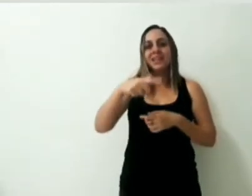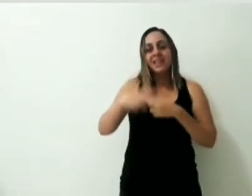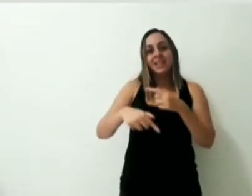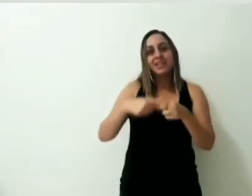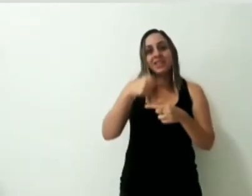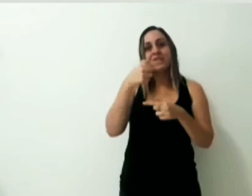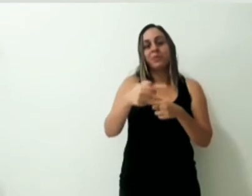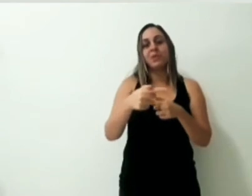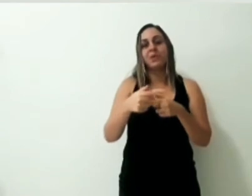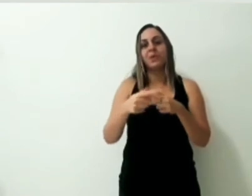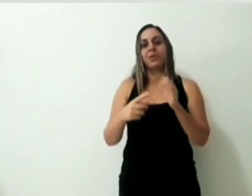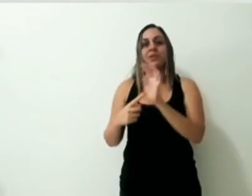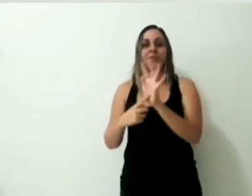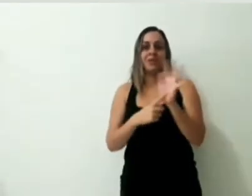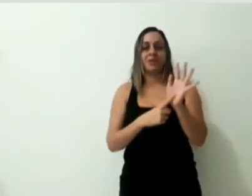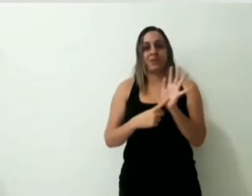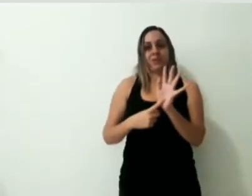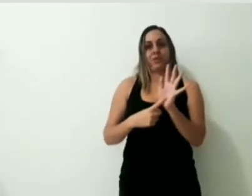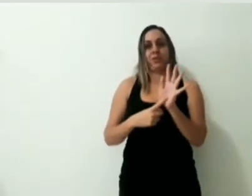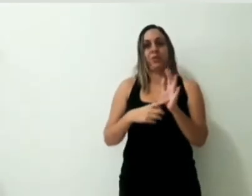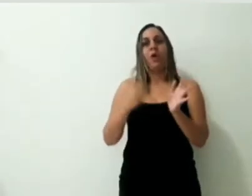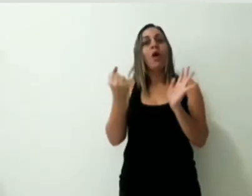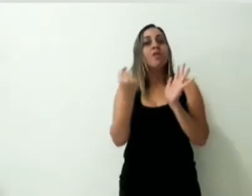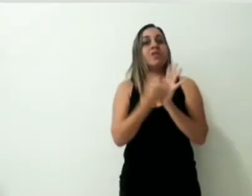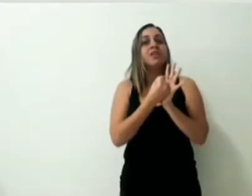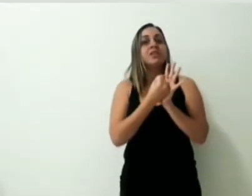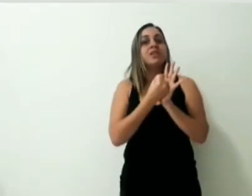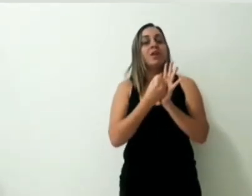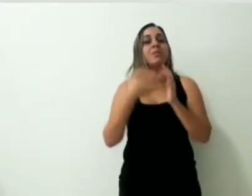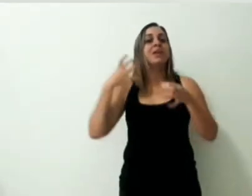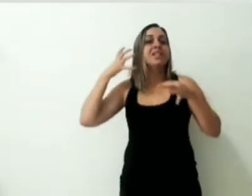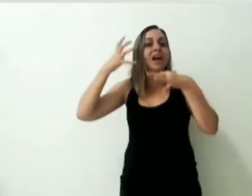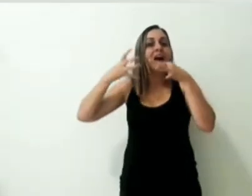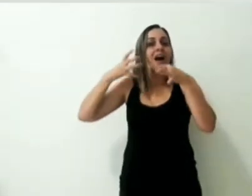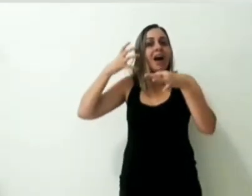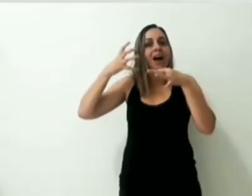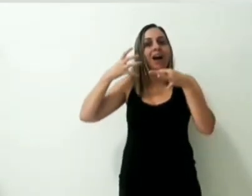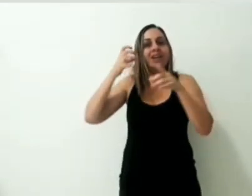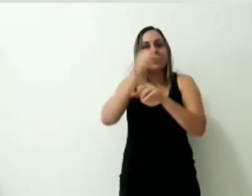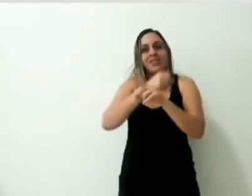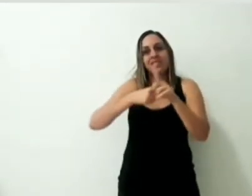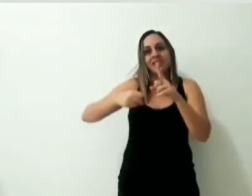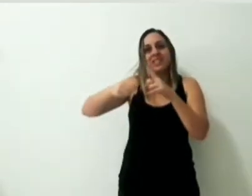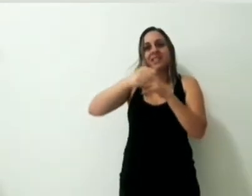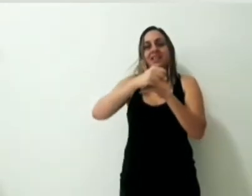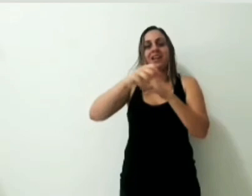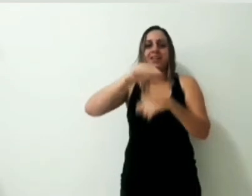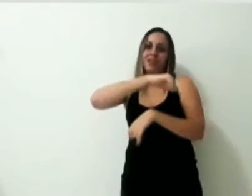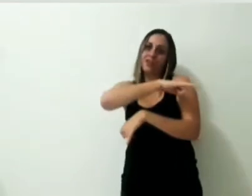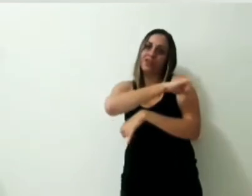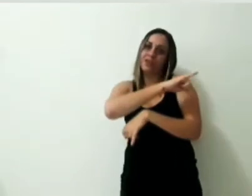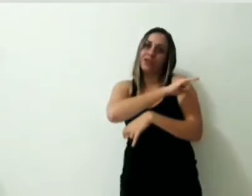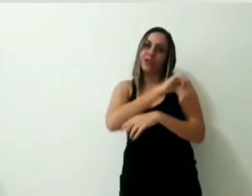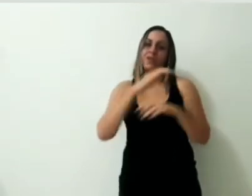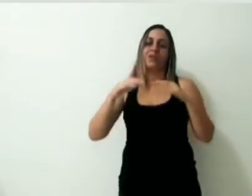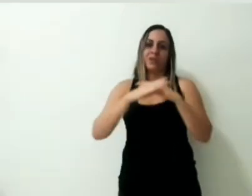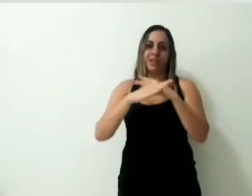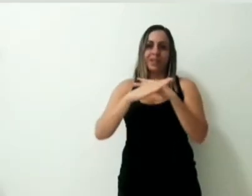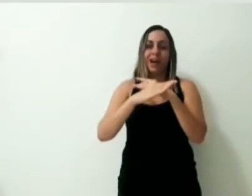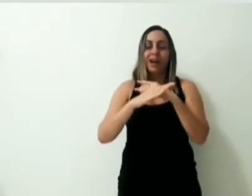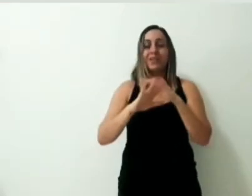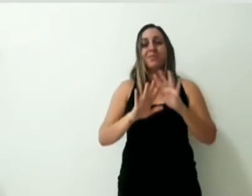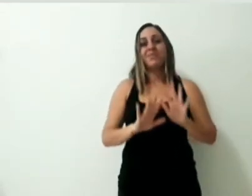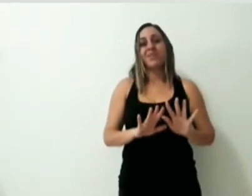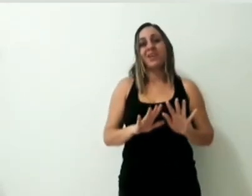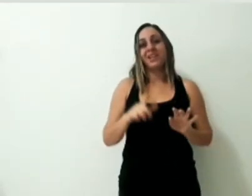oficialmente, começava a existir oficialmente a Rádio Sociedade do Rio de Janeiro. Mas aí tem um